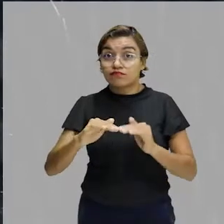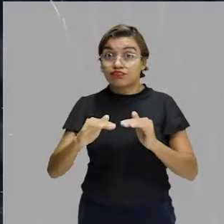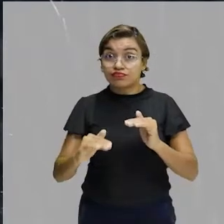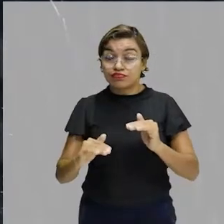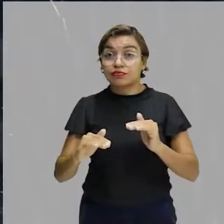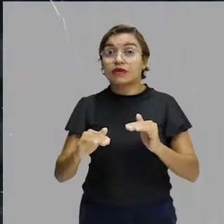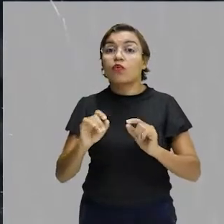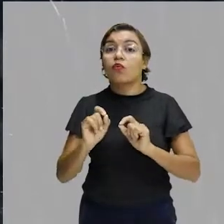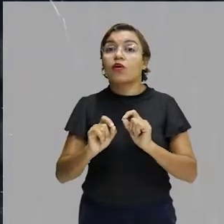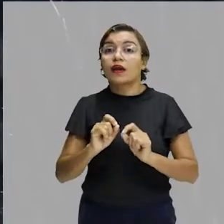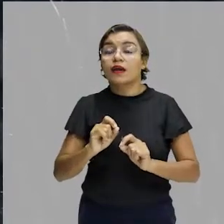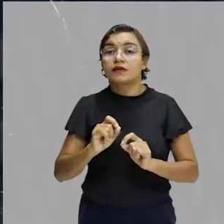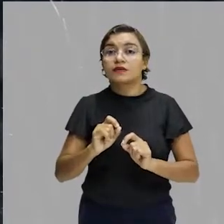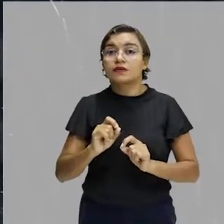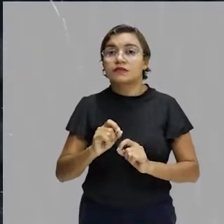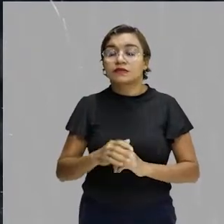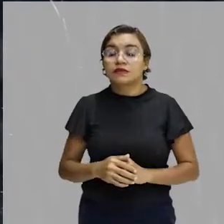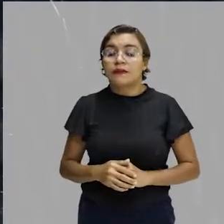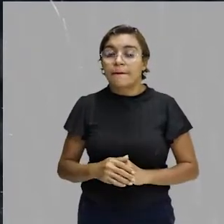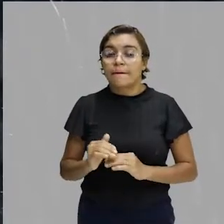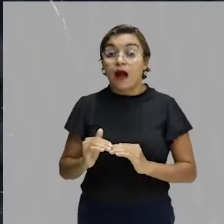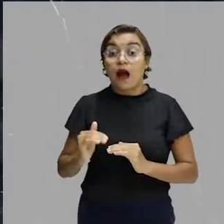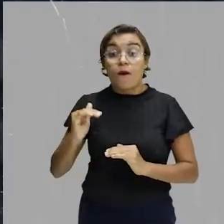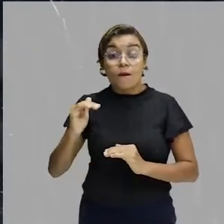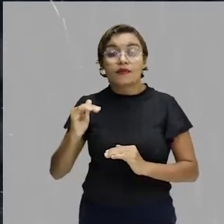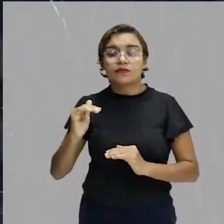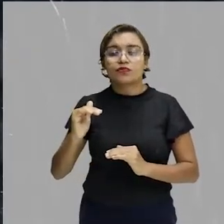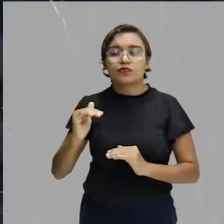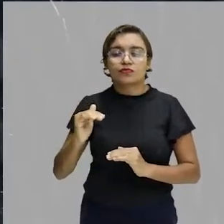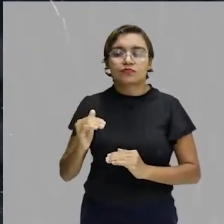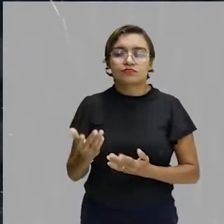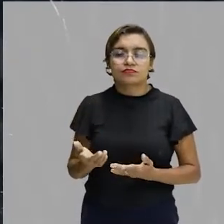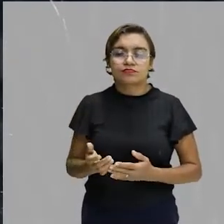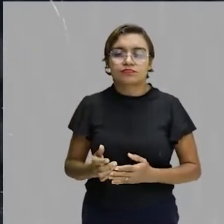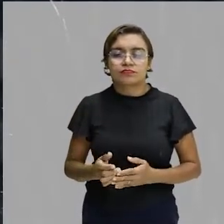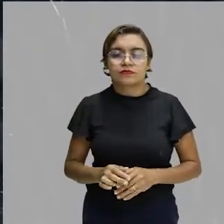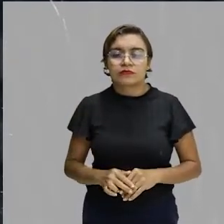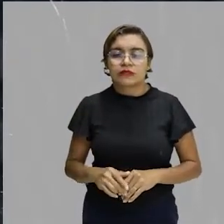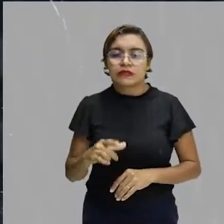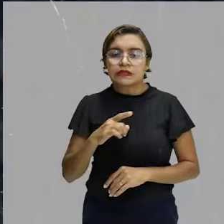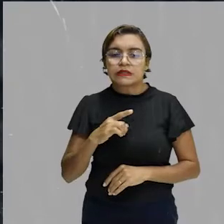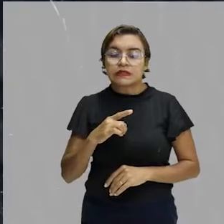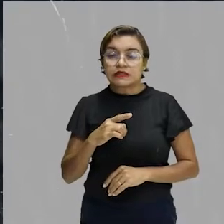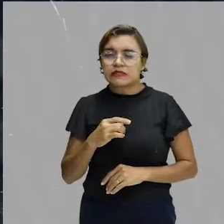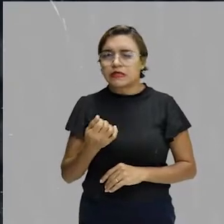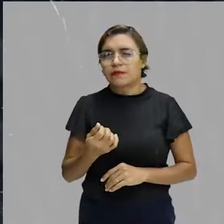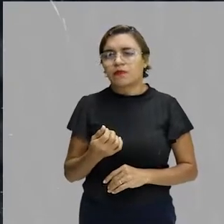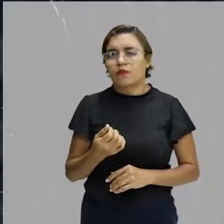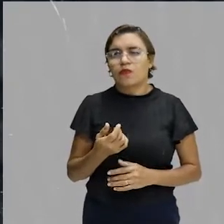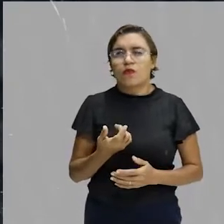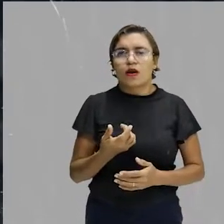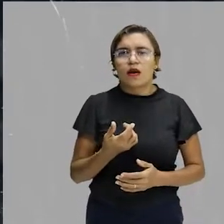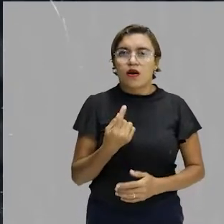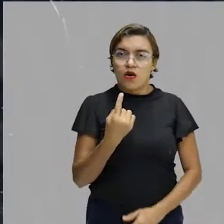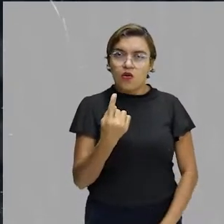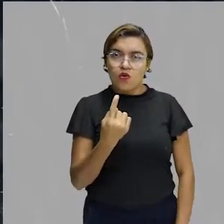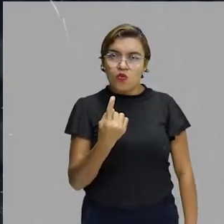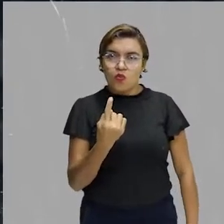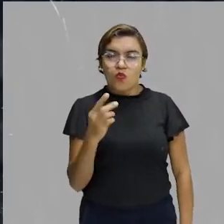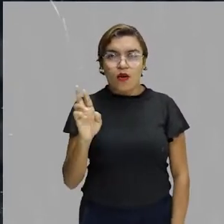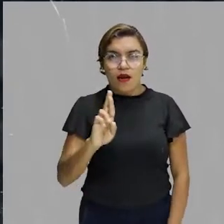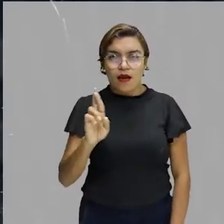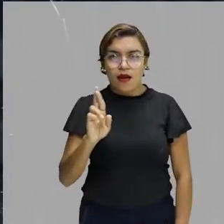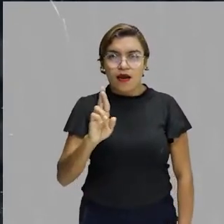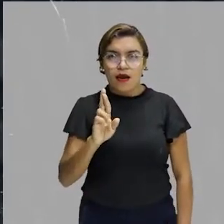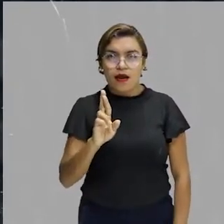14,20. O que isso significa dizer, Marcos? Então, volta à ideia. Tu consumiu R$ 1 de energia, né? Com essa